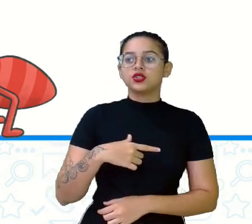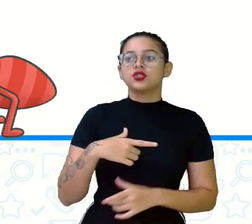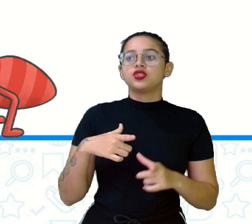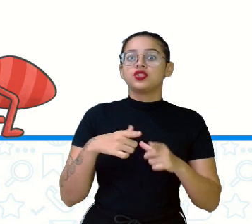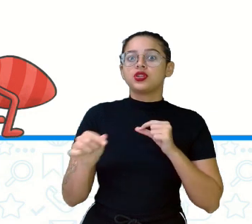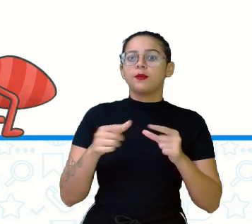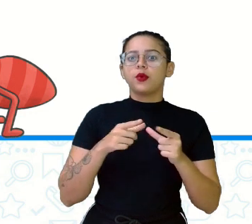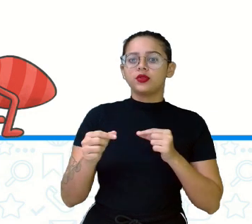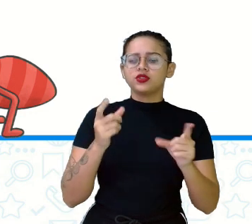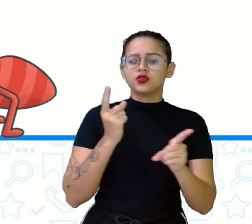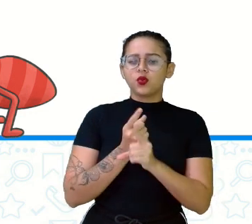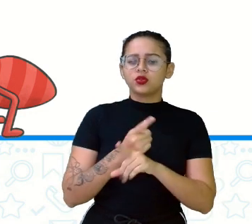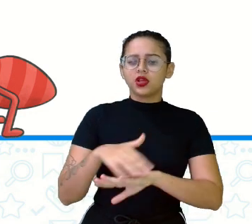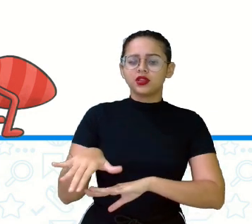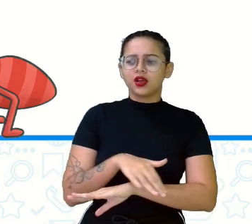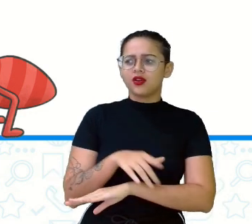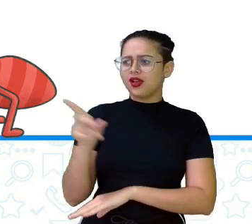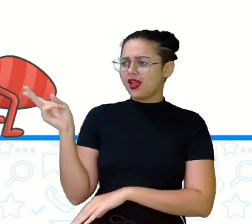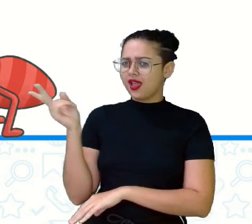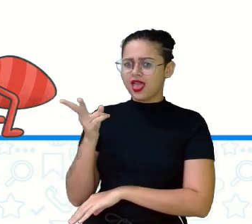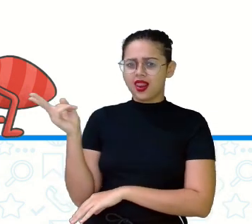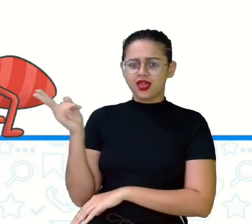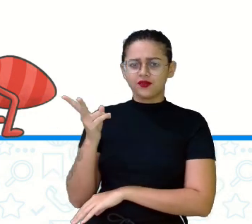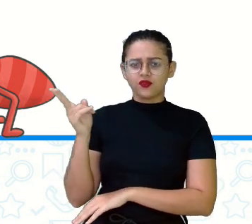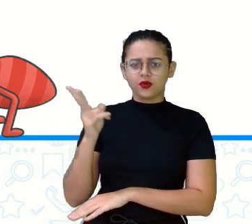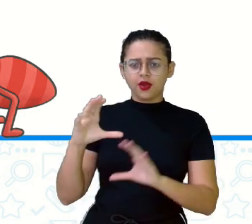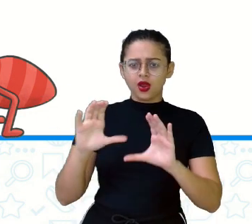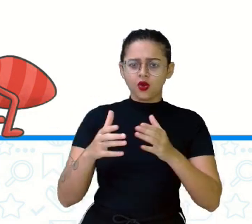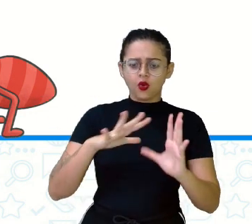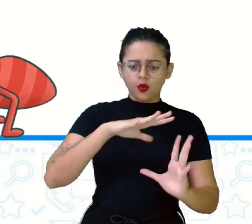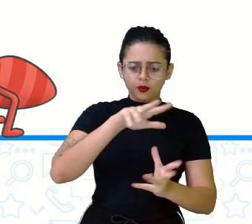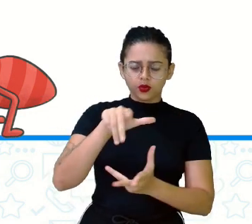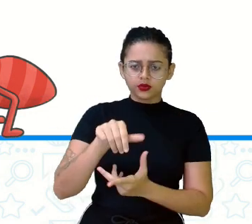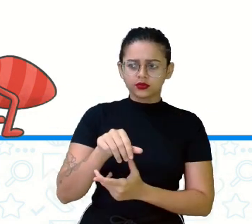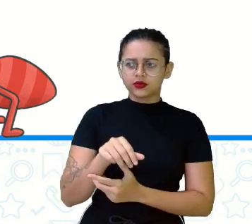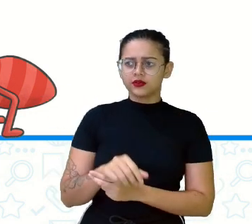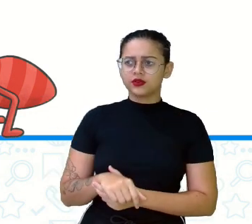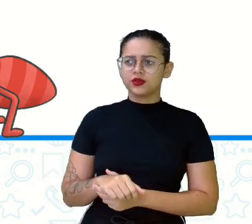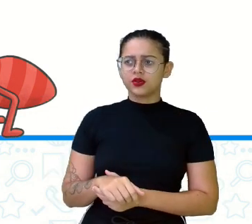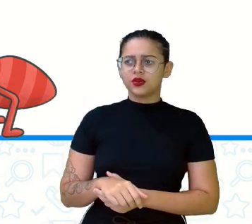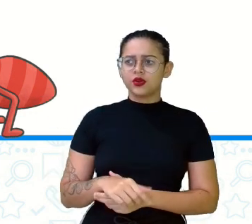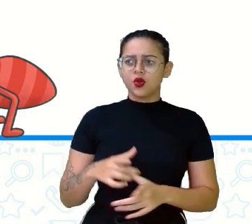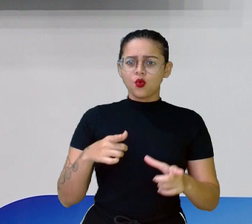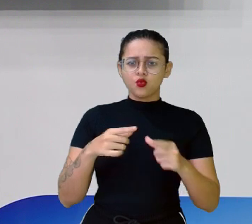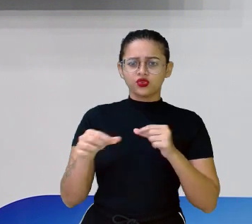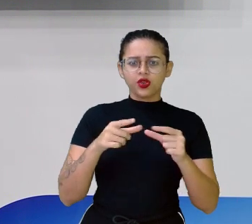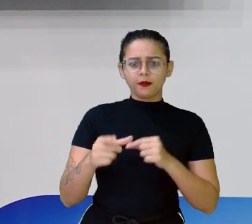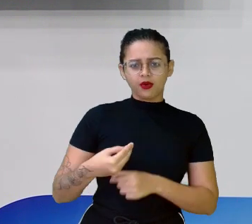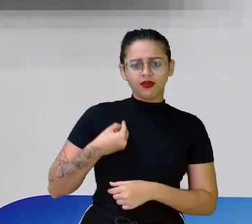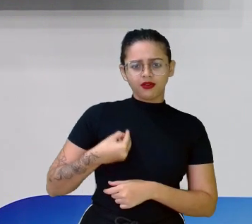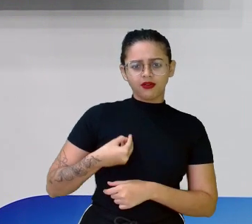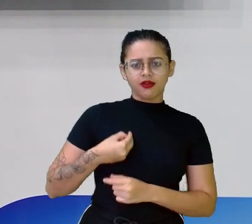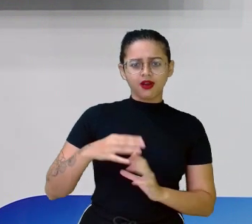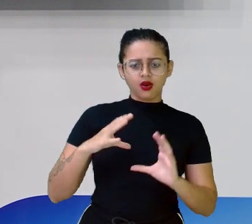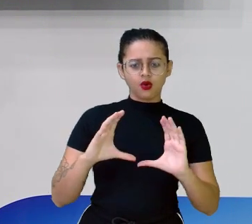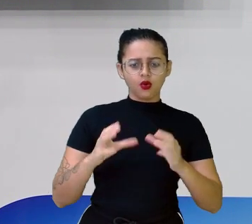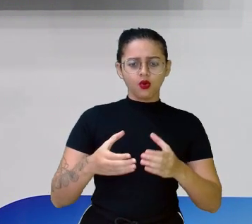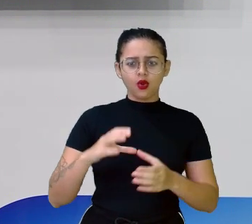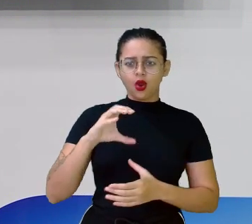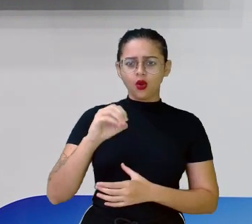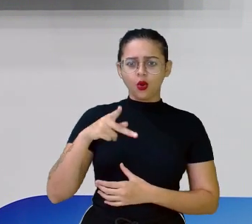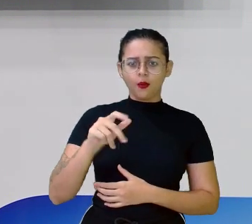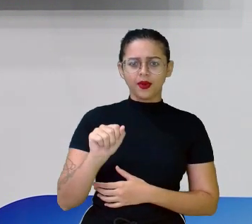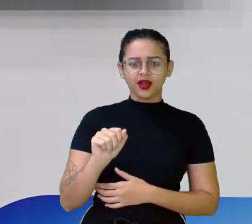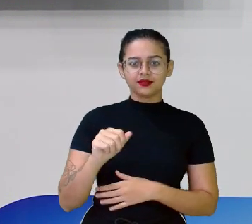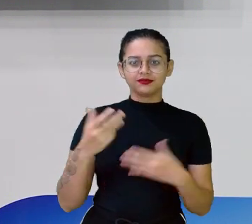da rua. Será que elas foram para a Copa, gente? Estão lá esperando o Japão. O Japão já está na Copa, eu estou meio por fora aí, me digam aí, me atualizem. Obrigada,